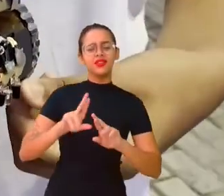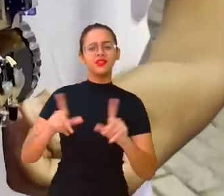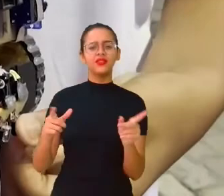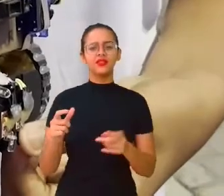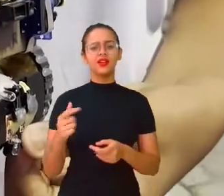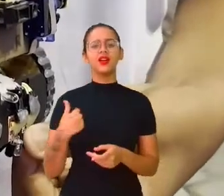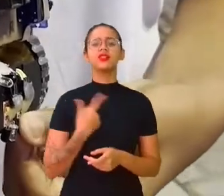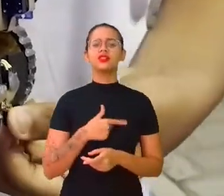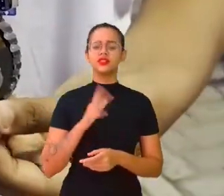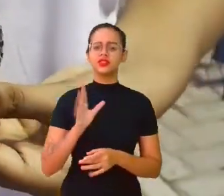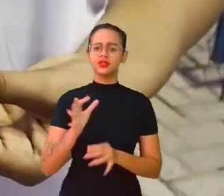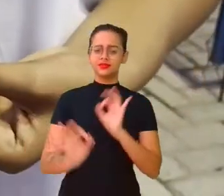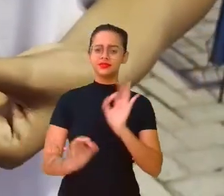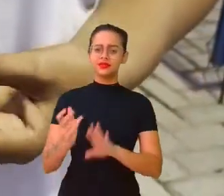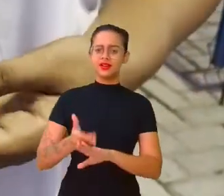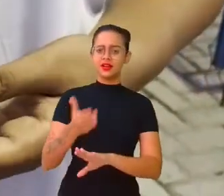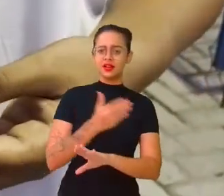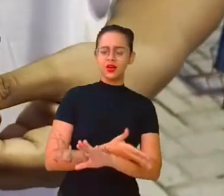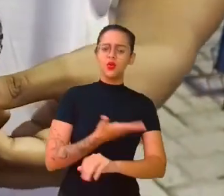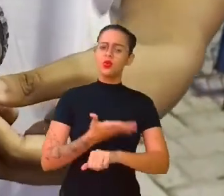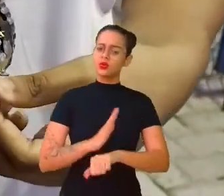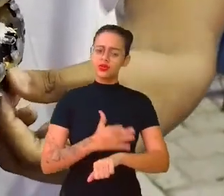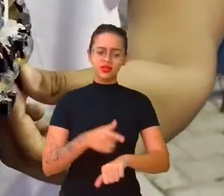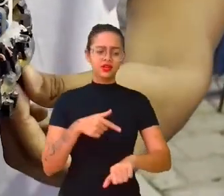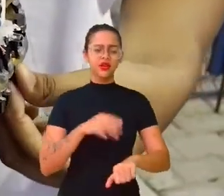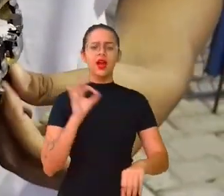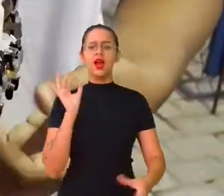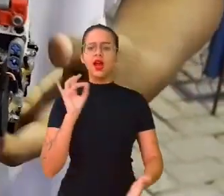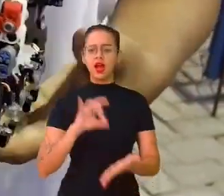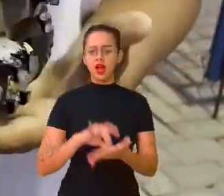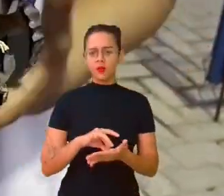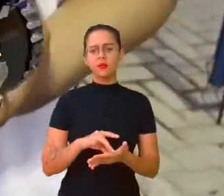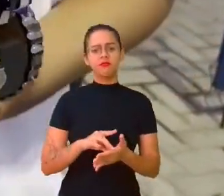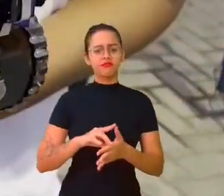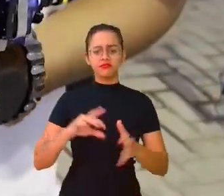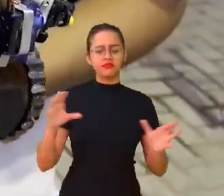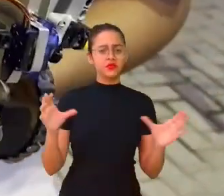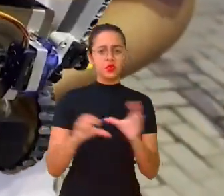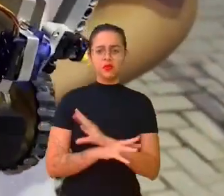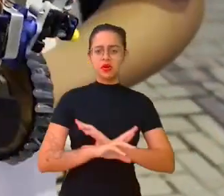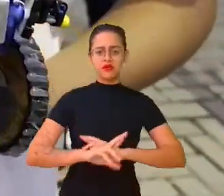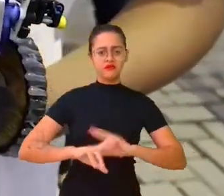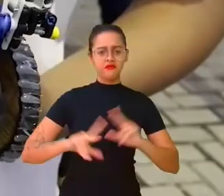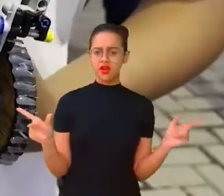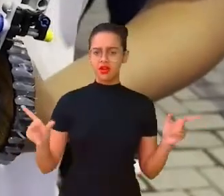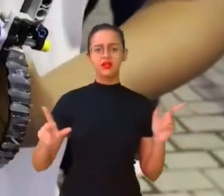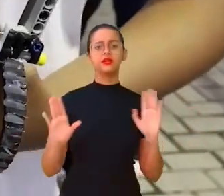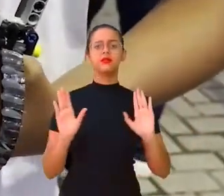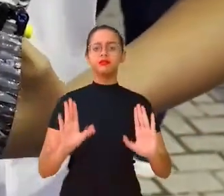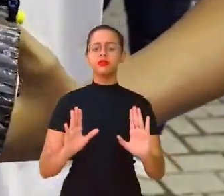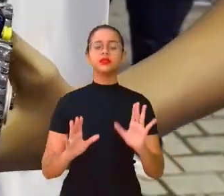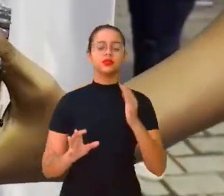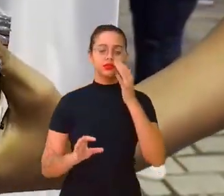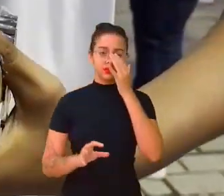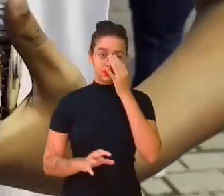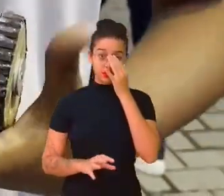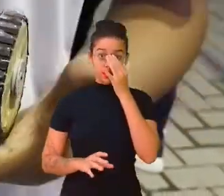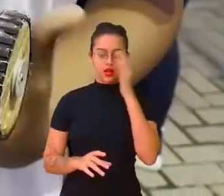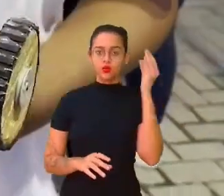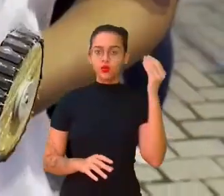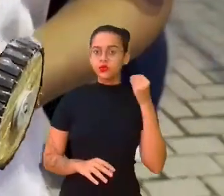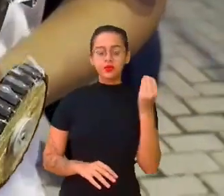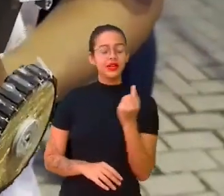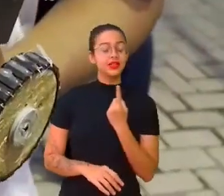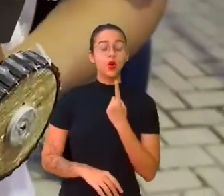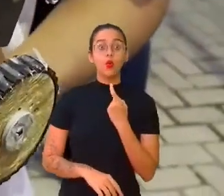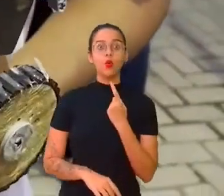a gente tinha planejado. O treino realmente foi totalmente diferente, mas... Apesar que é uma experiência